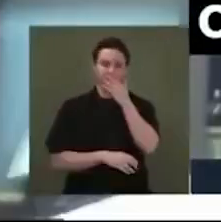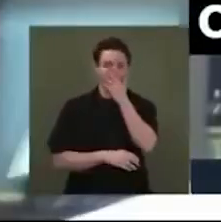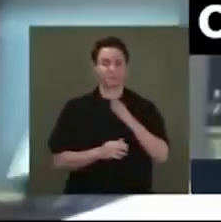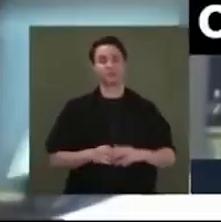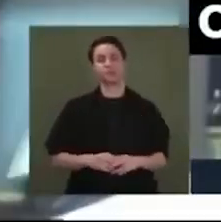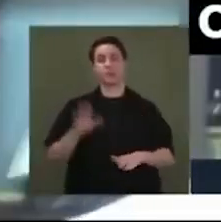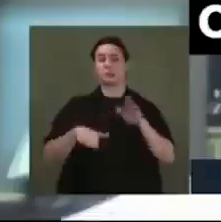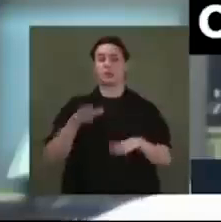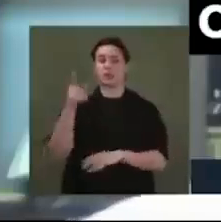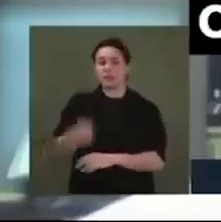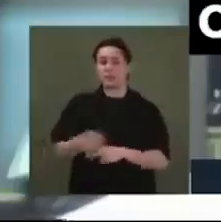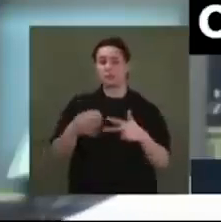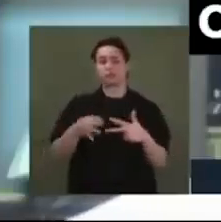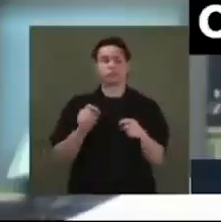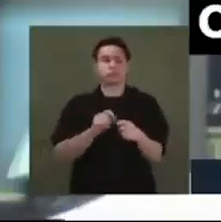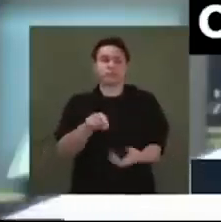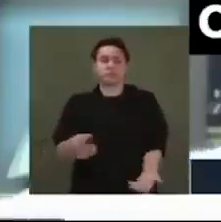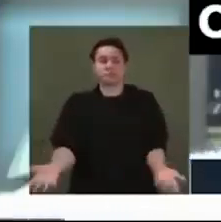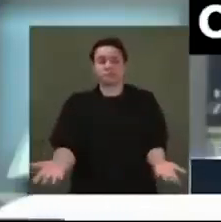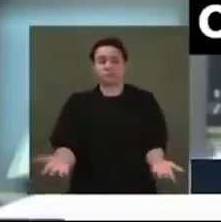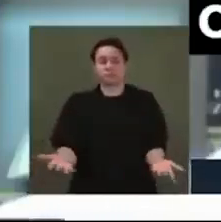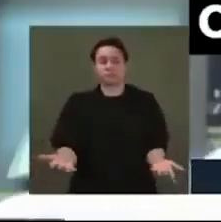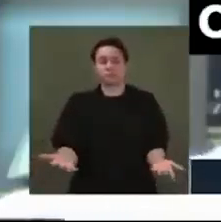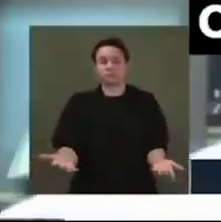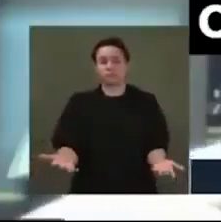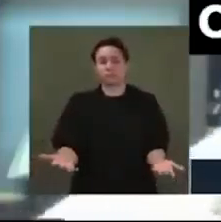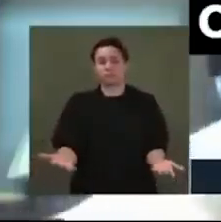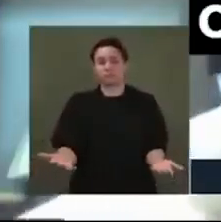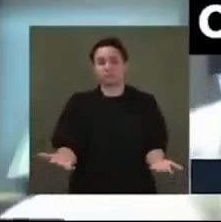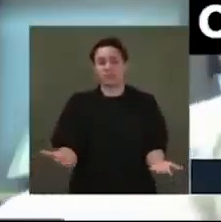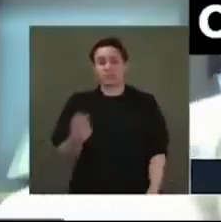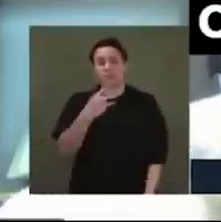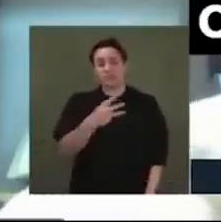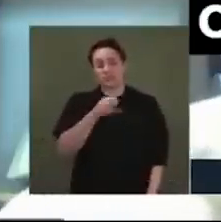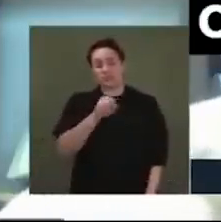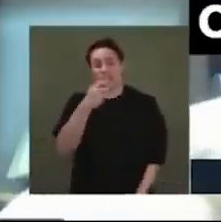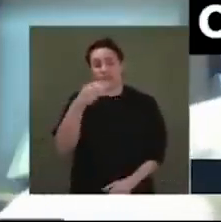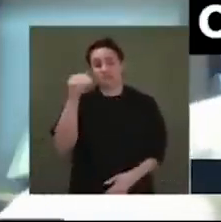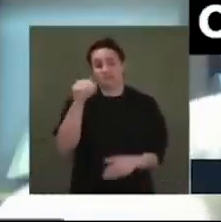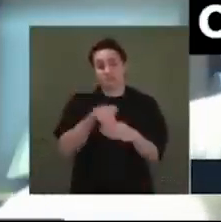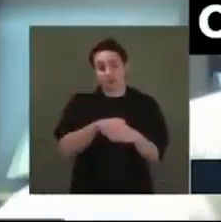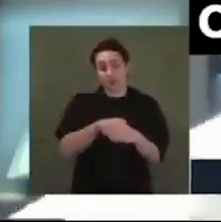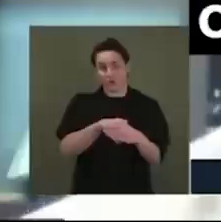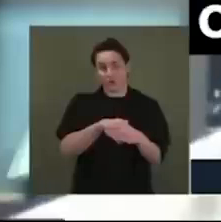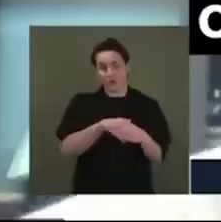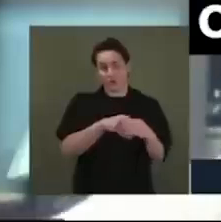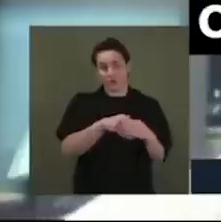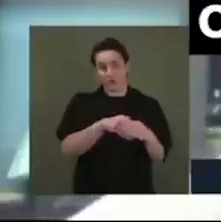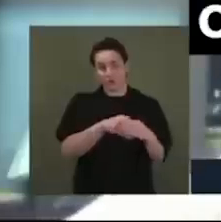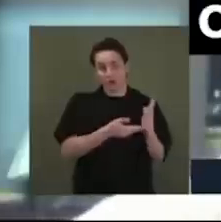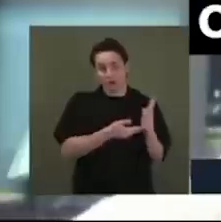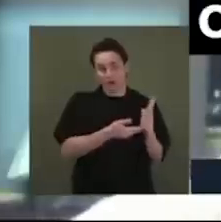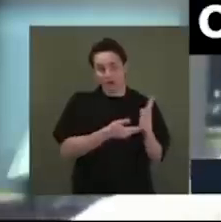presidente. E as decisões monocráticas fazem isso mesmo. Derrubam o que 383 votos lá e a